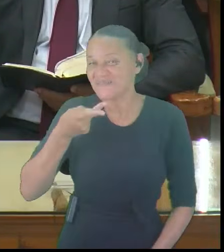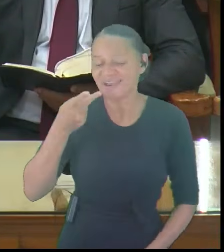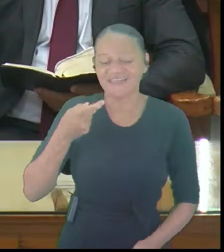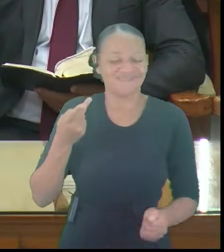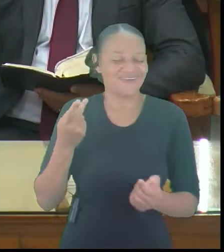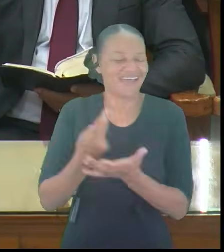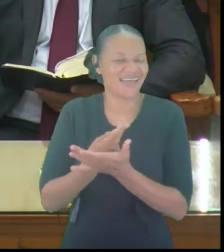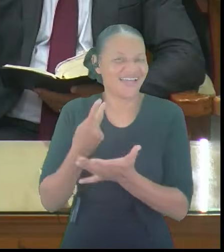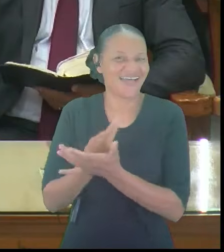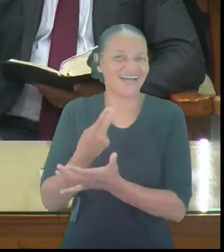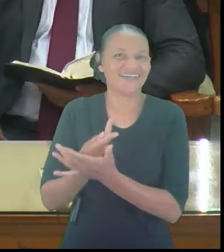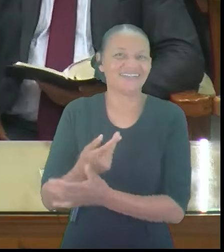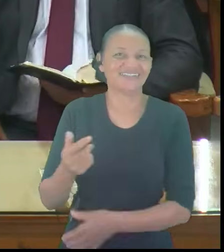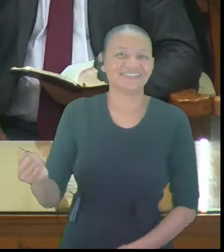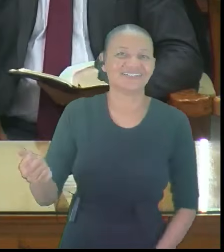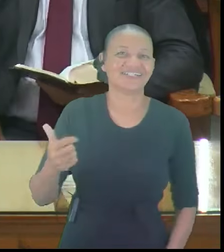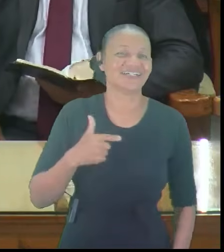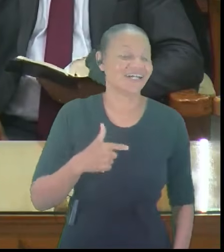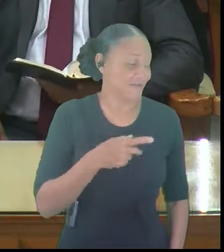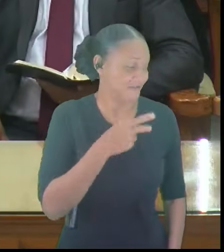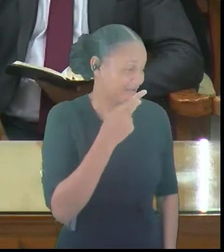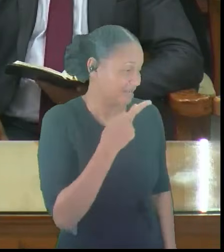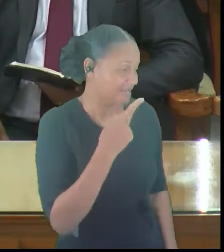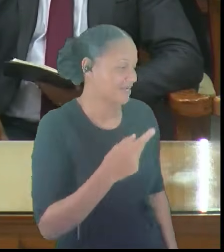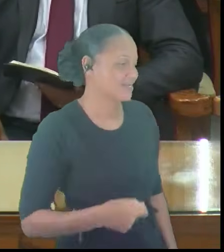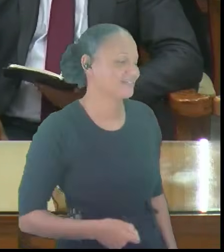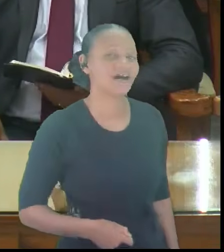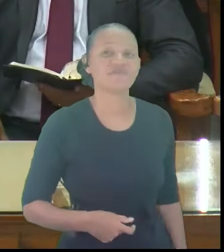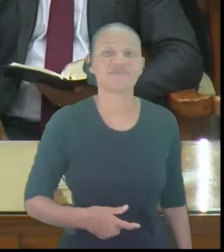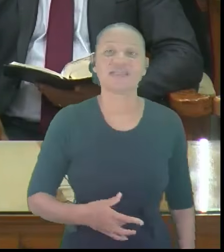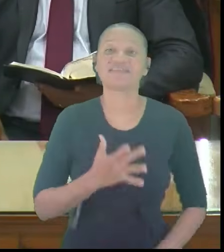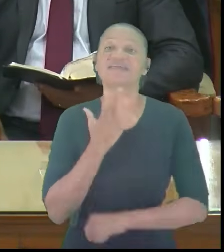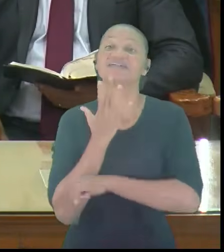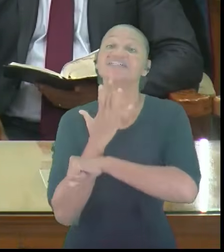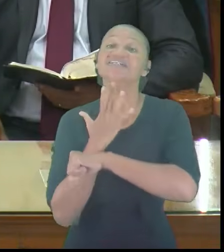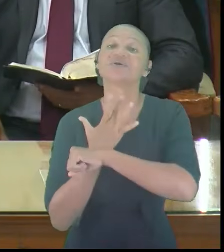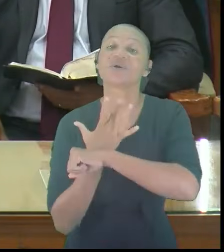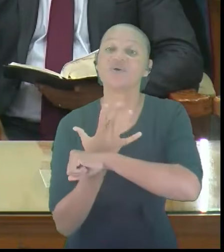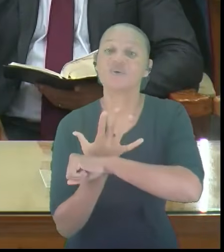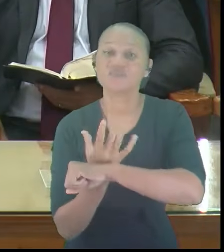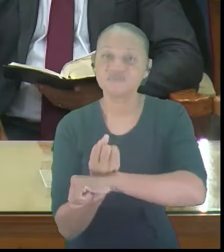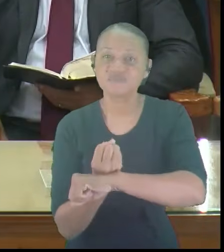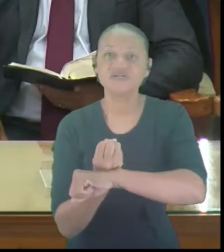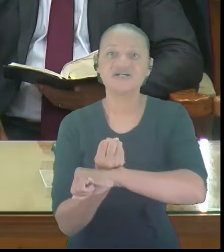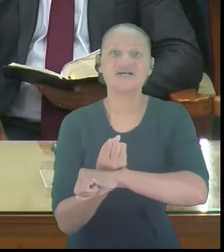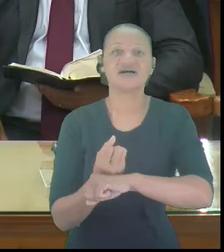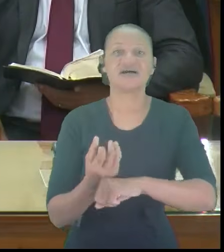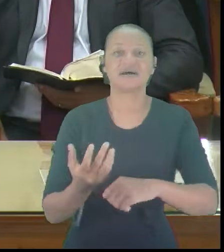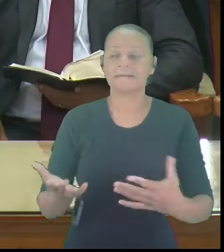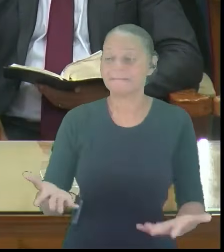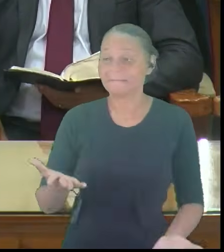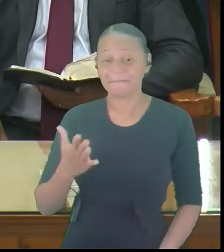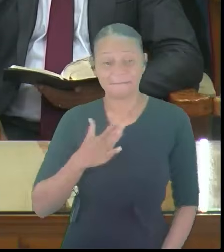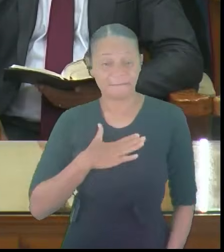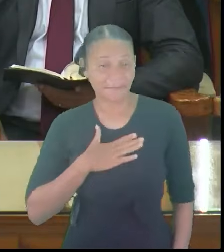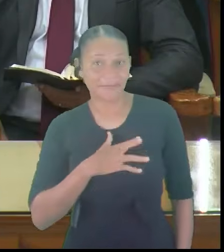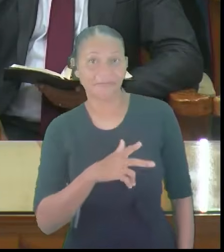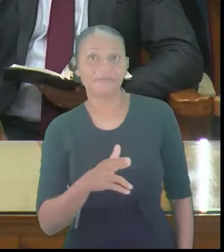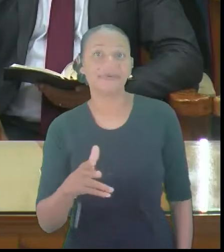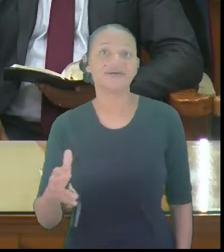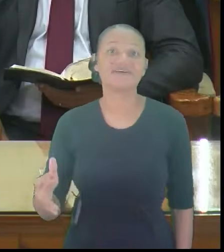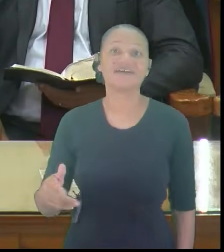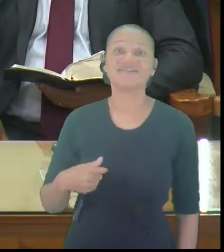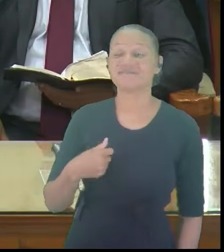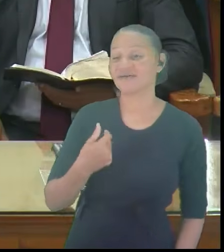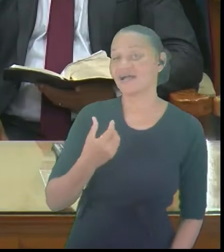eu. Aí foi falar da concupiscência. Aí disse, meus amigos, em vez de dizer